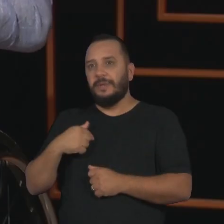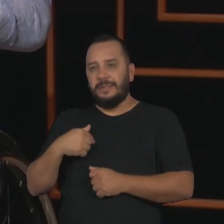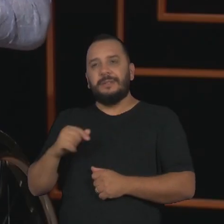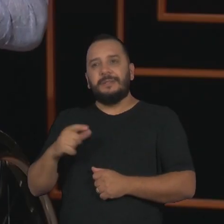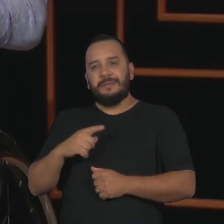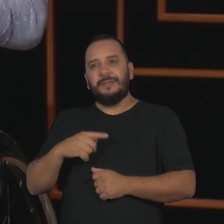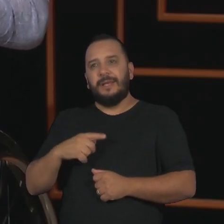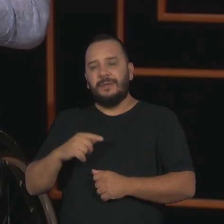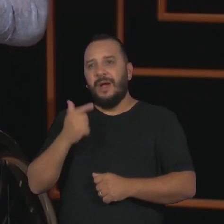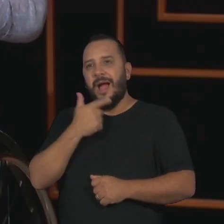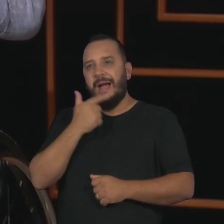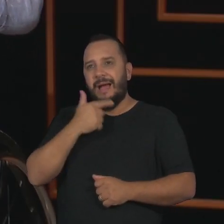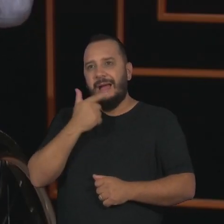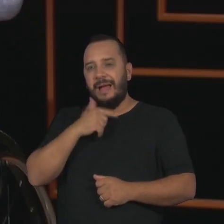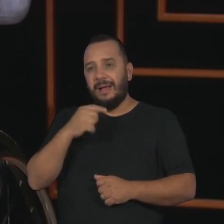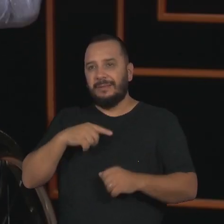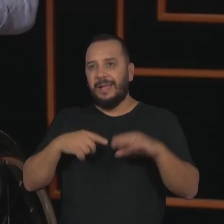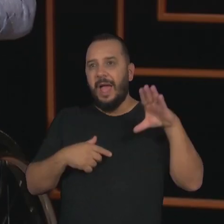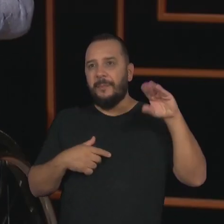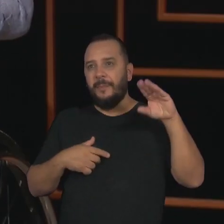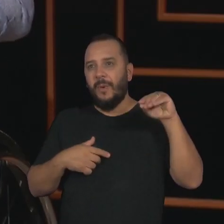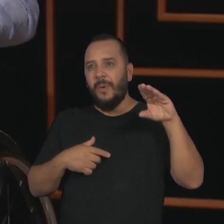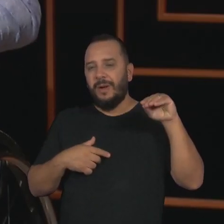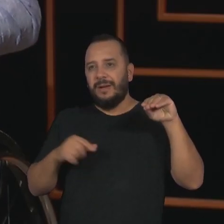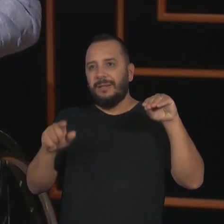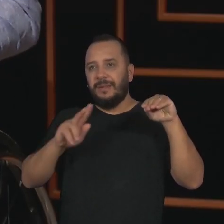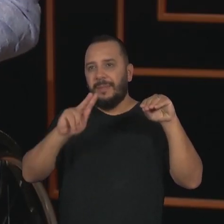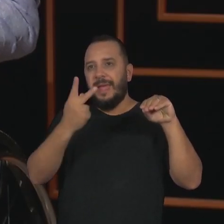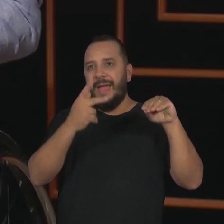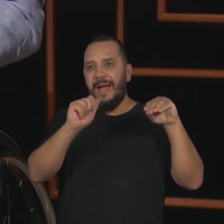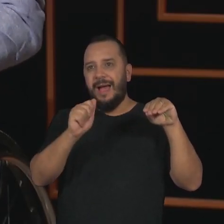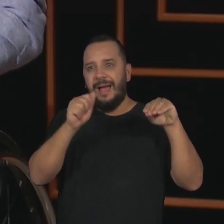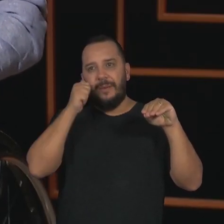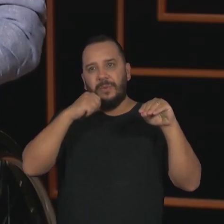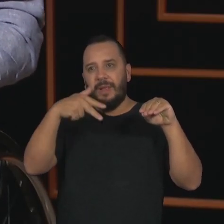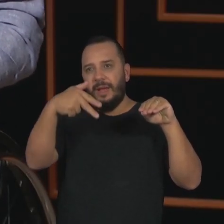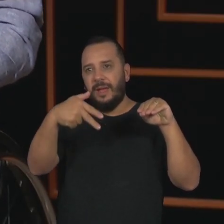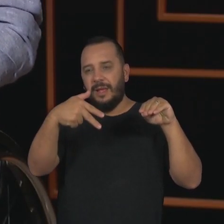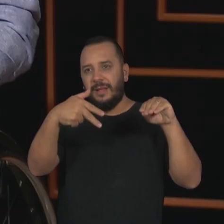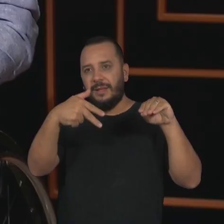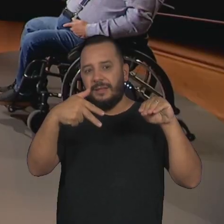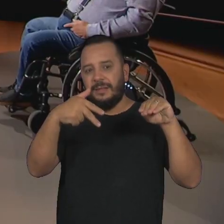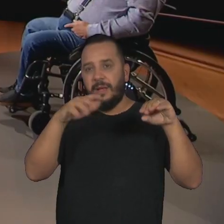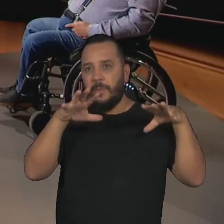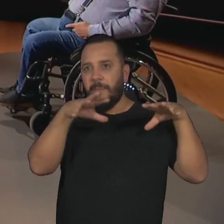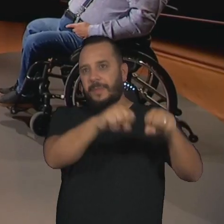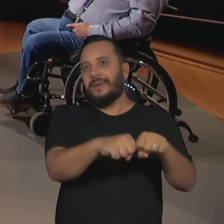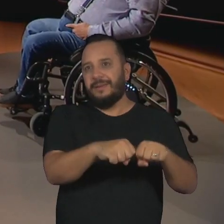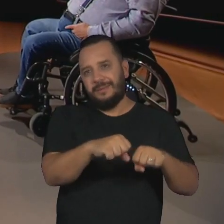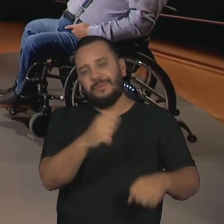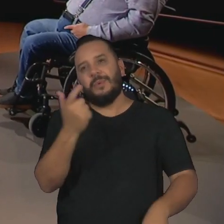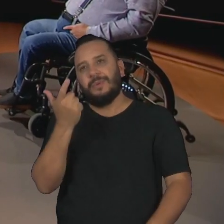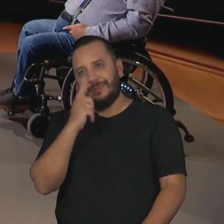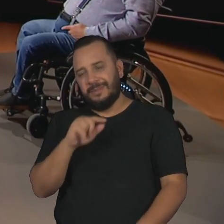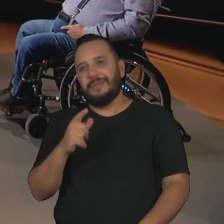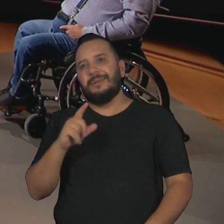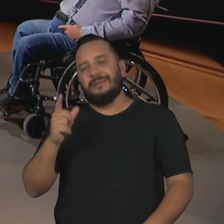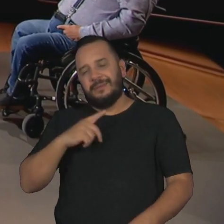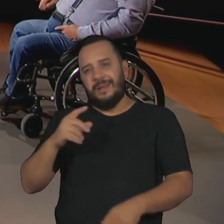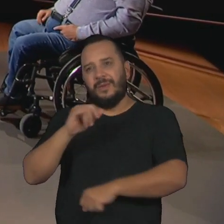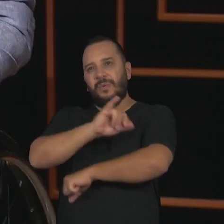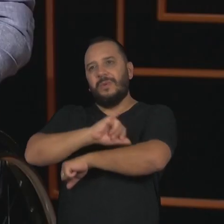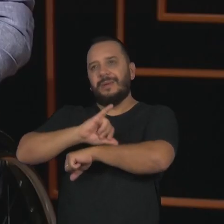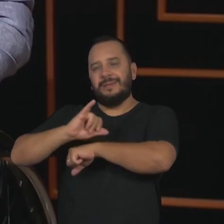boca e um acabei resgatando ele inteiro, e hoje está numa coleção importante em Londrina e